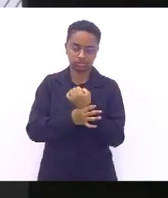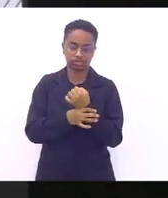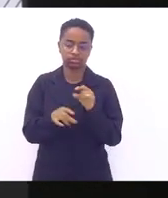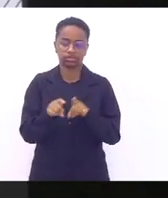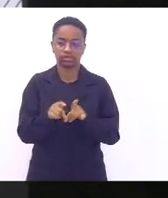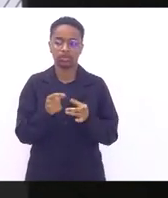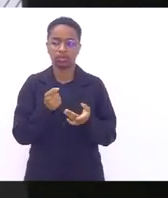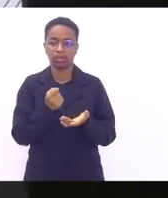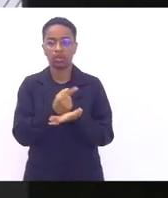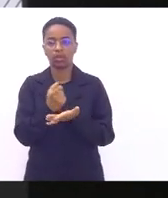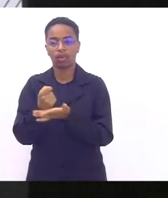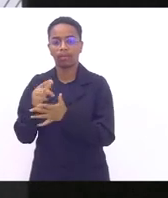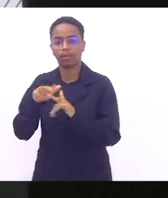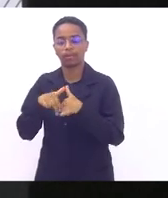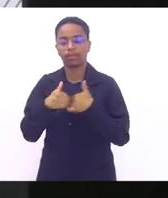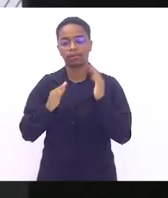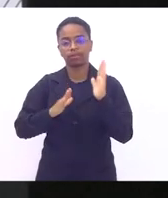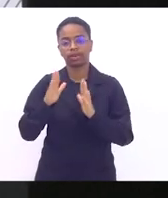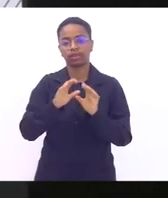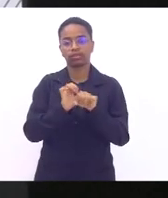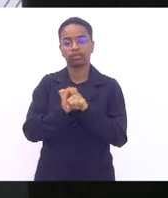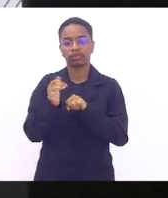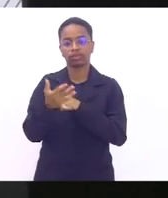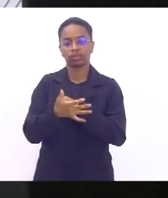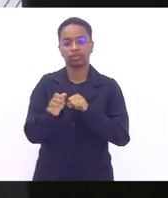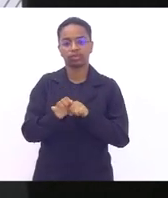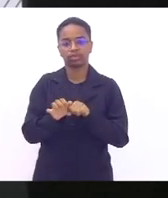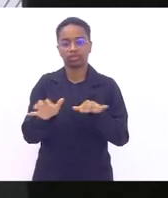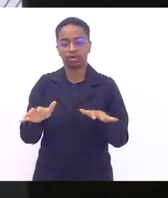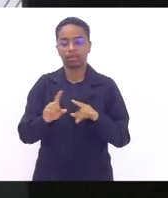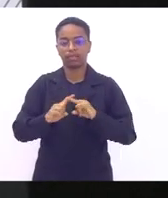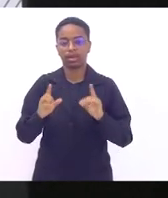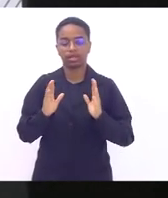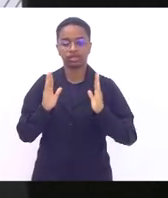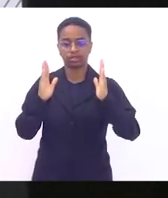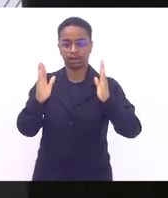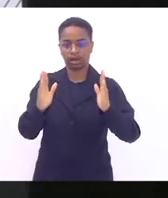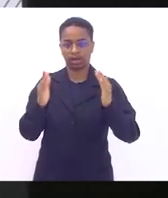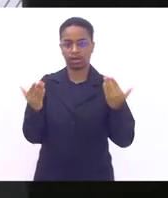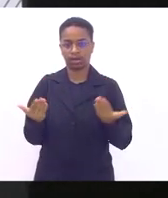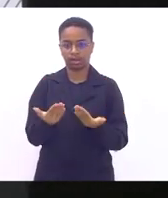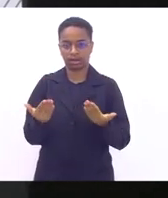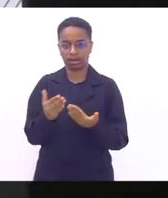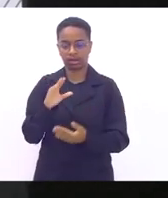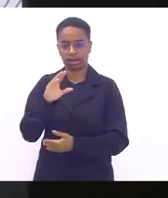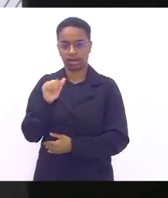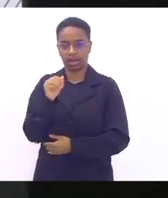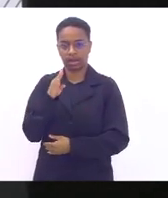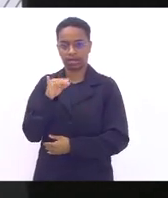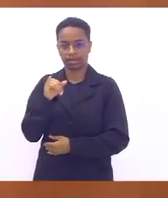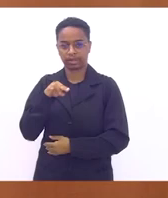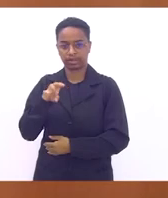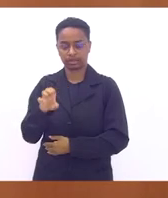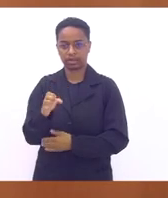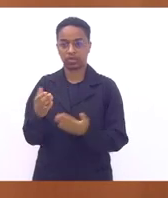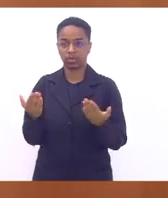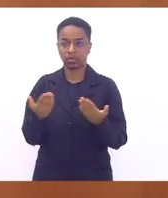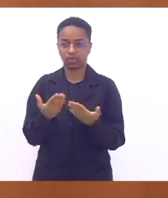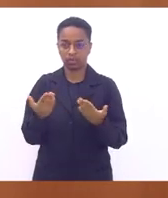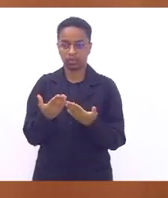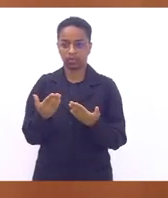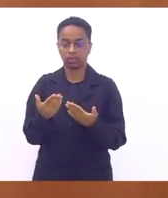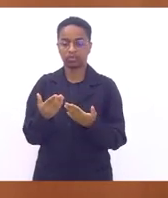compradas por conta da pandemia. Então, essas cabines hoje, elas animam